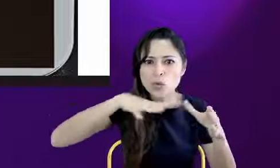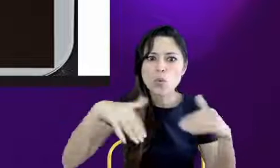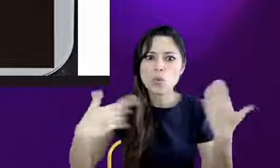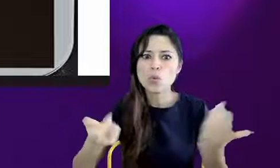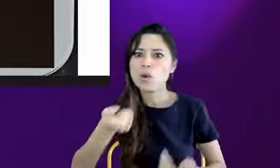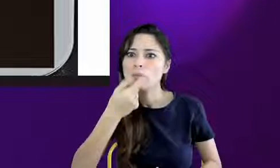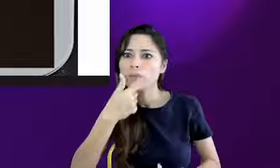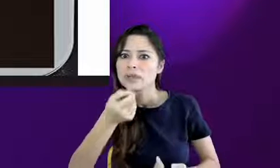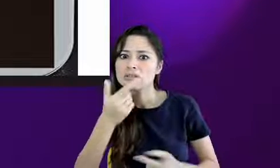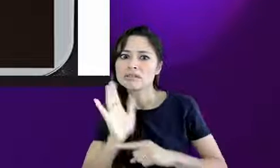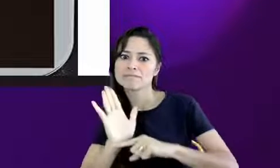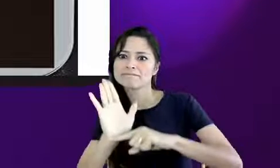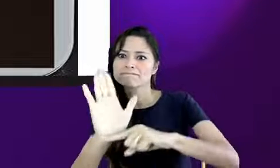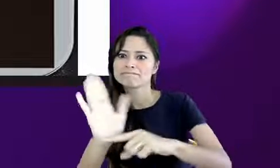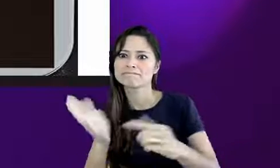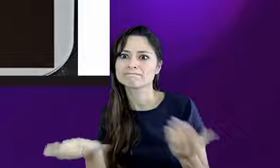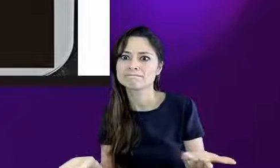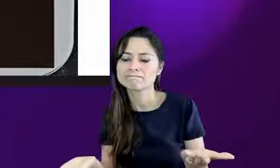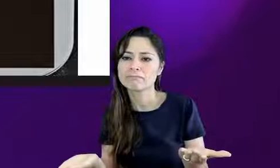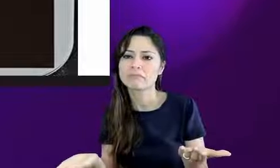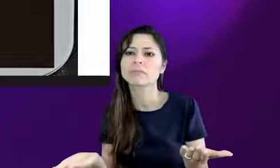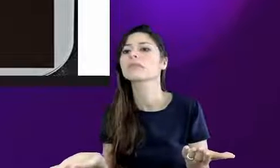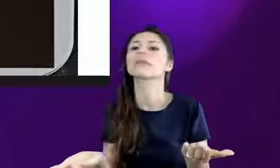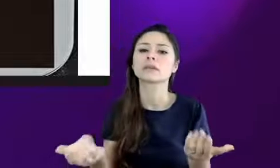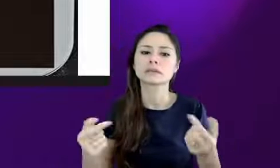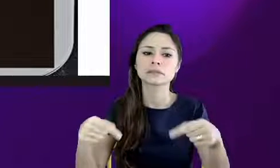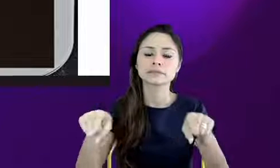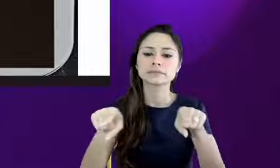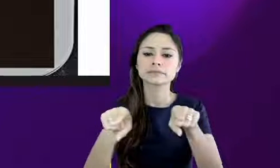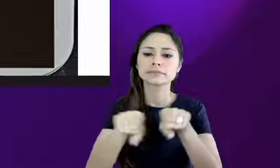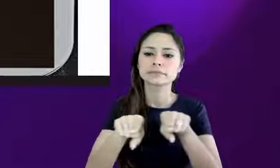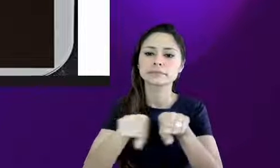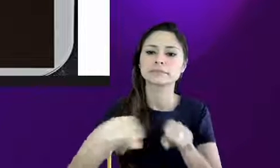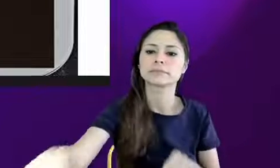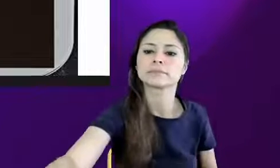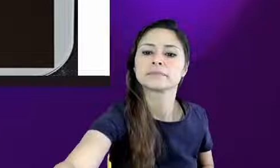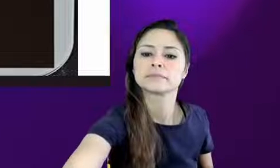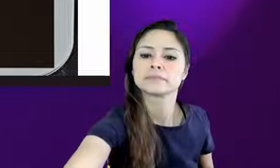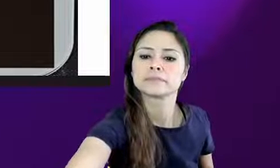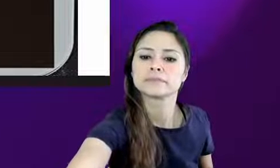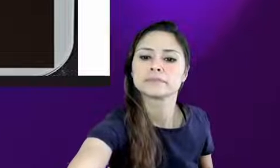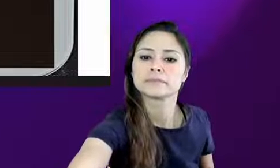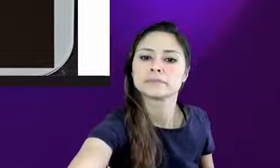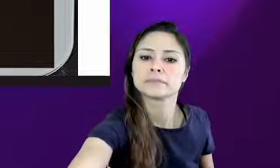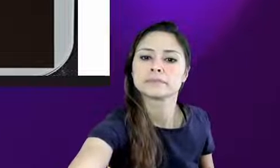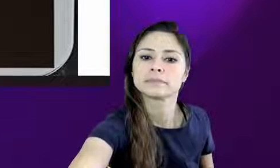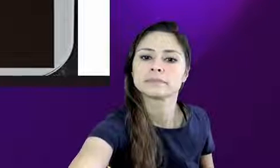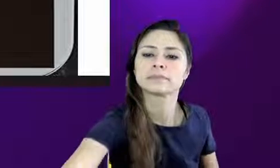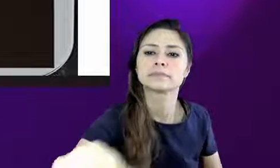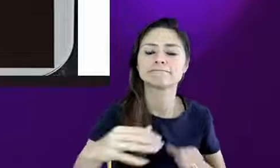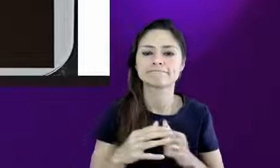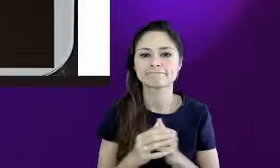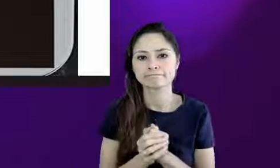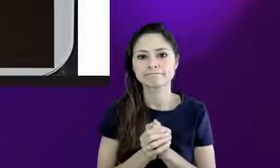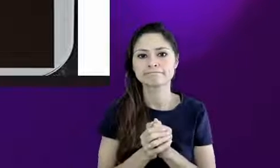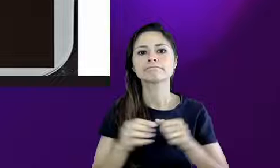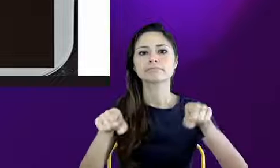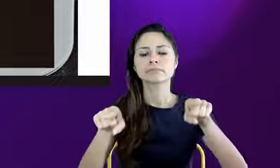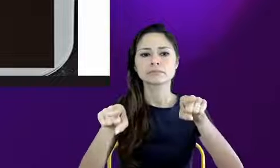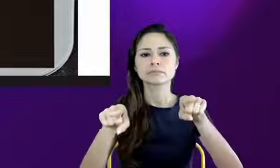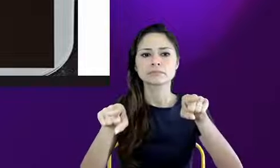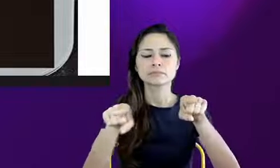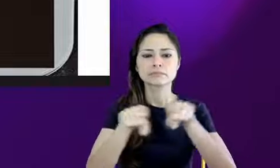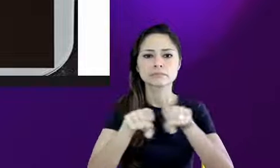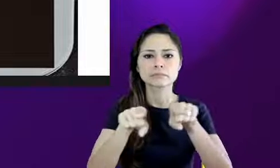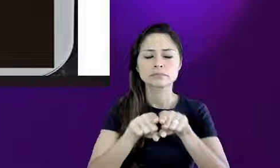biológica, ou agora até com não biológico, na falha ao tratamento convencional também, que é o tofacitinib, que eu incluí na apresentação,